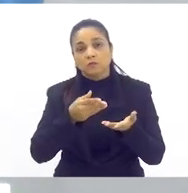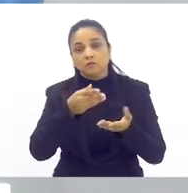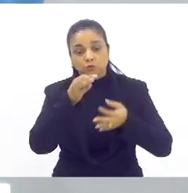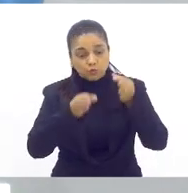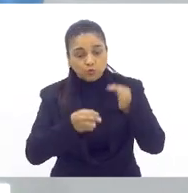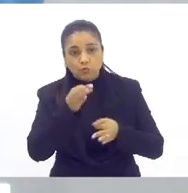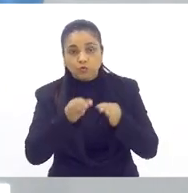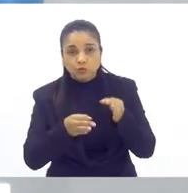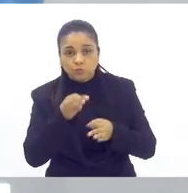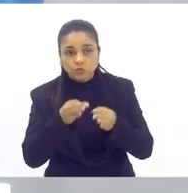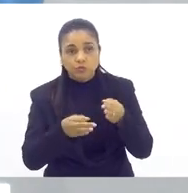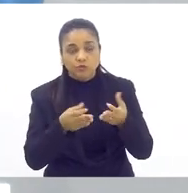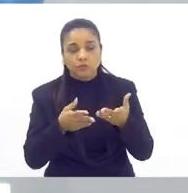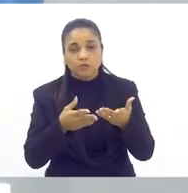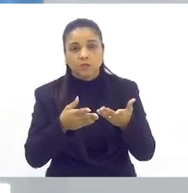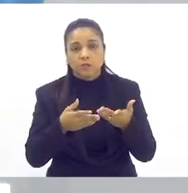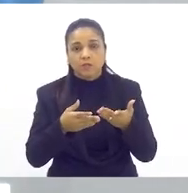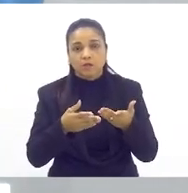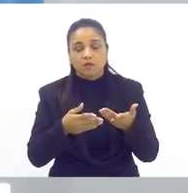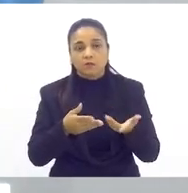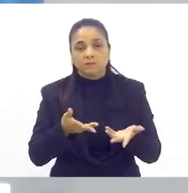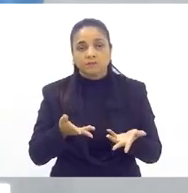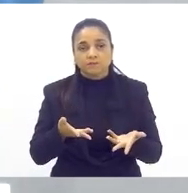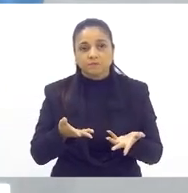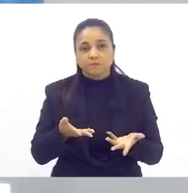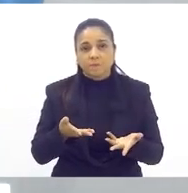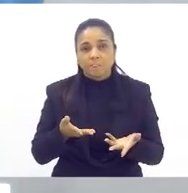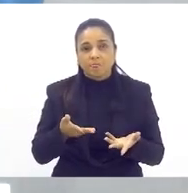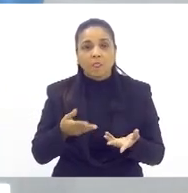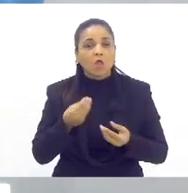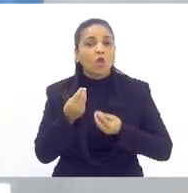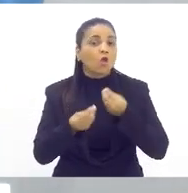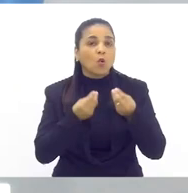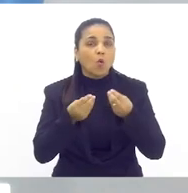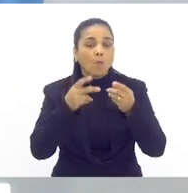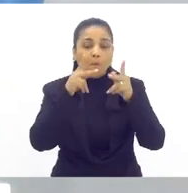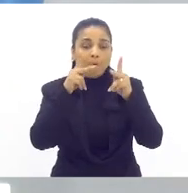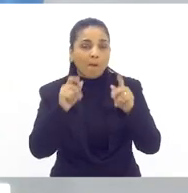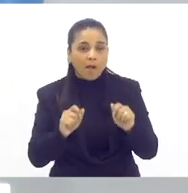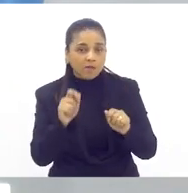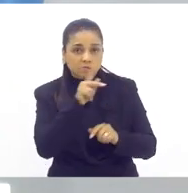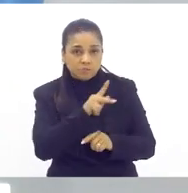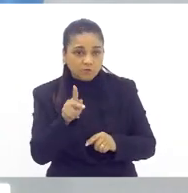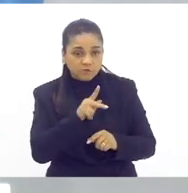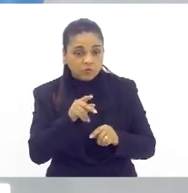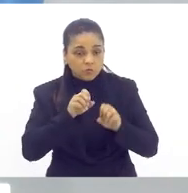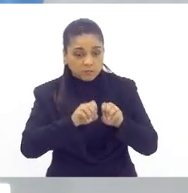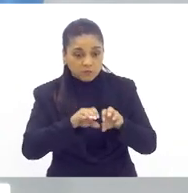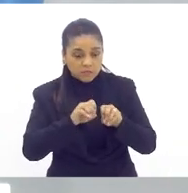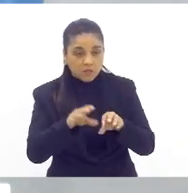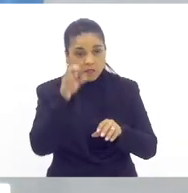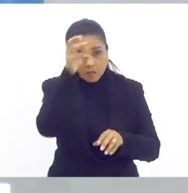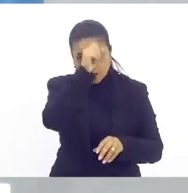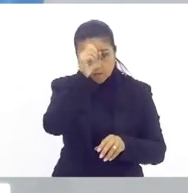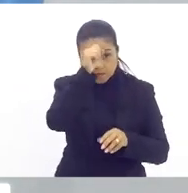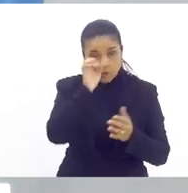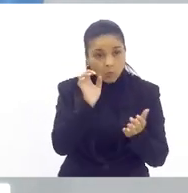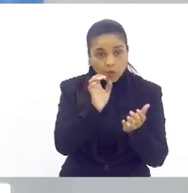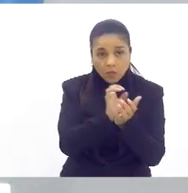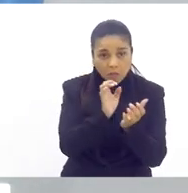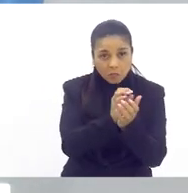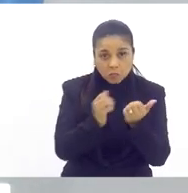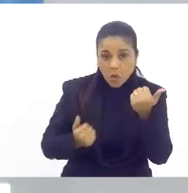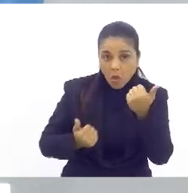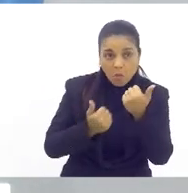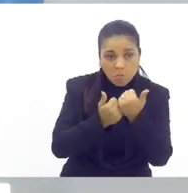colocadas e outras que ainda não foram né como a gente vai ter paz para para ensinar e para aprender ser uma equipe de apoio